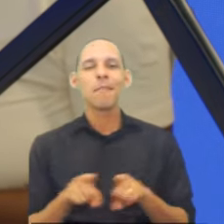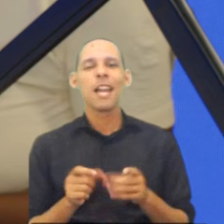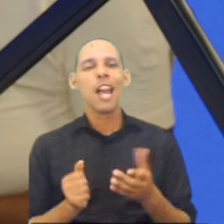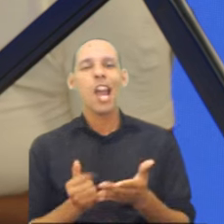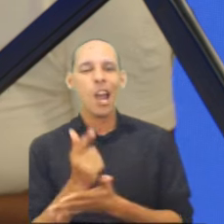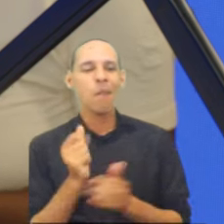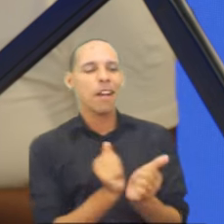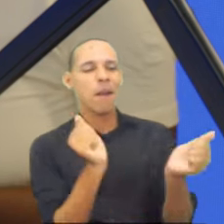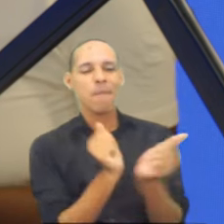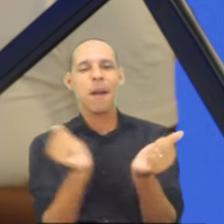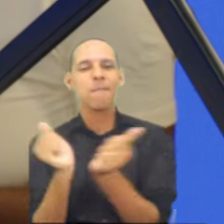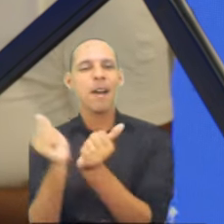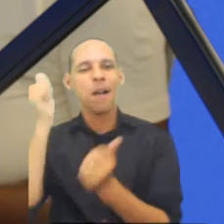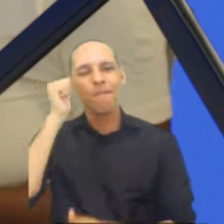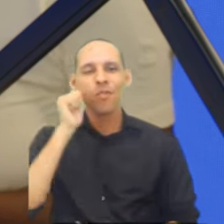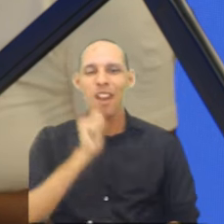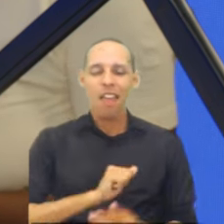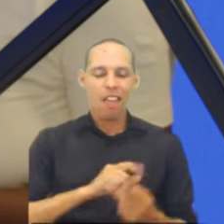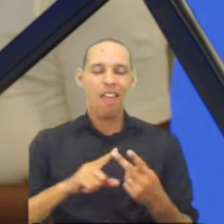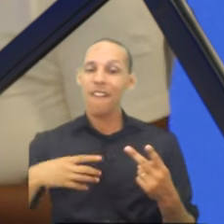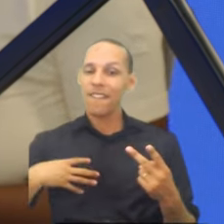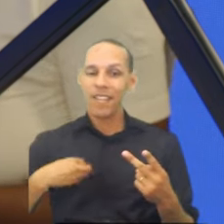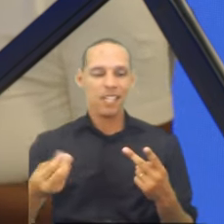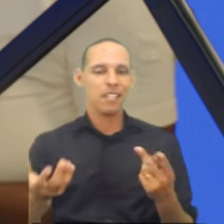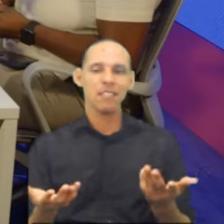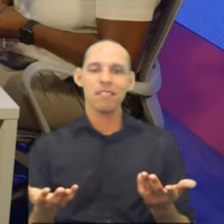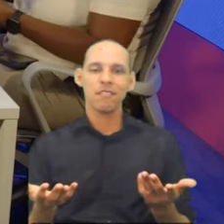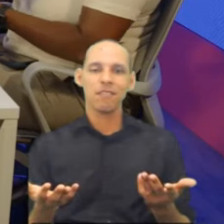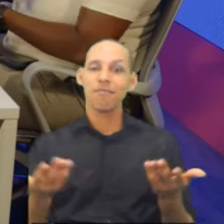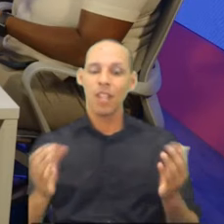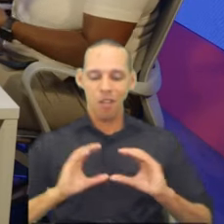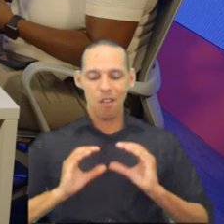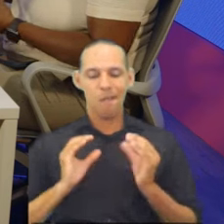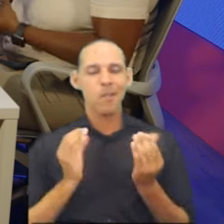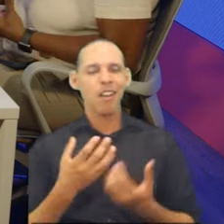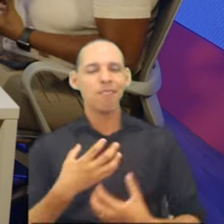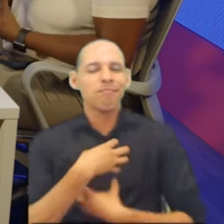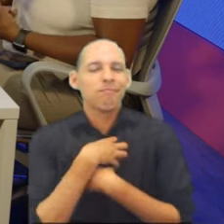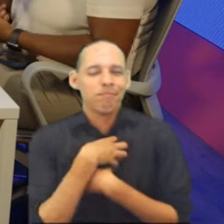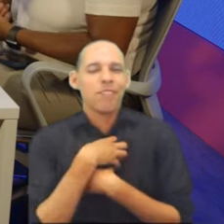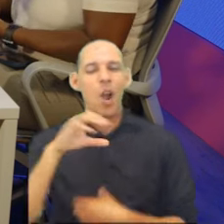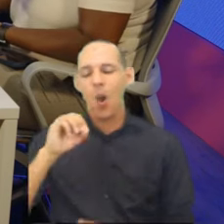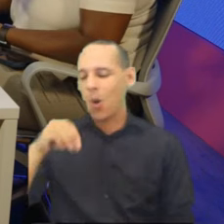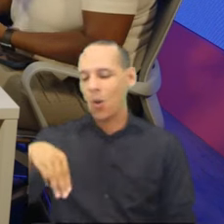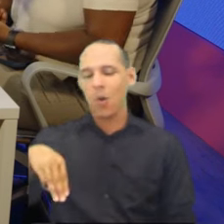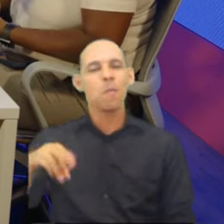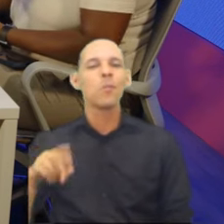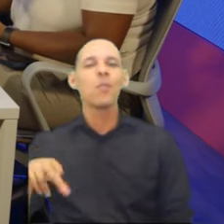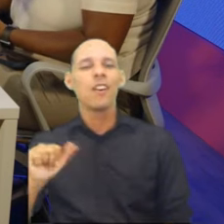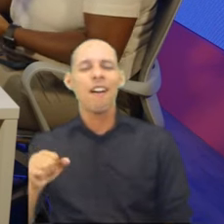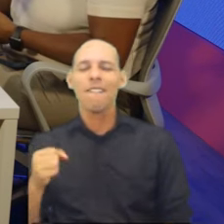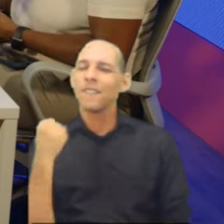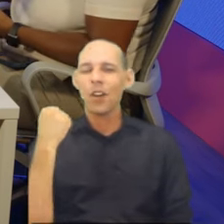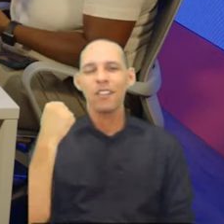comprar Liberdade dos dos outras de outras mulheres dos filhos de outras mulheres então o senso de comunidade de comuna é muito